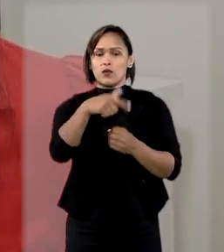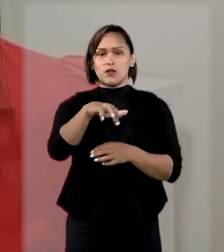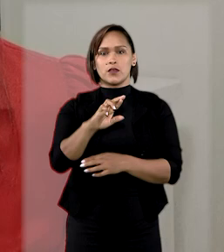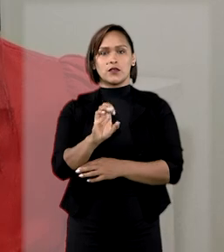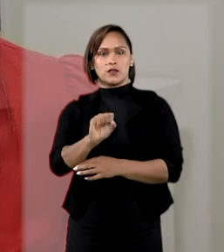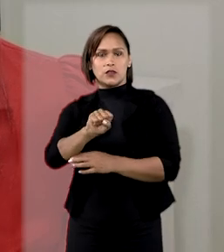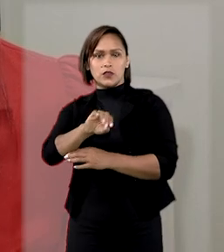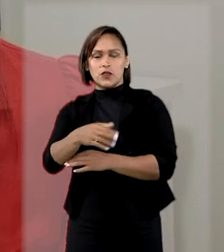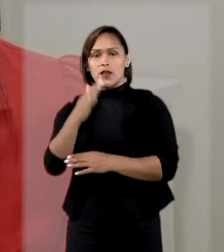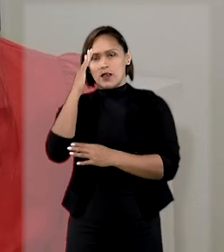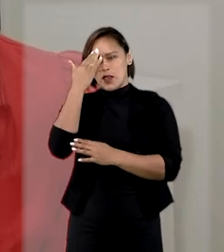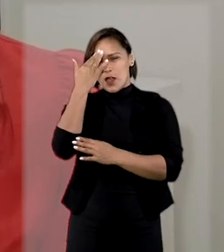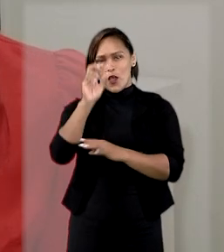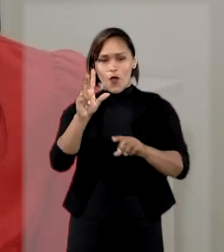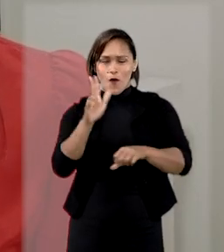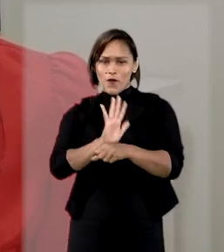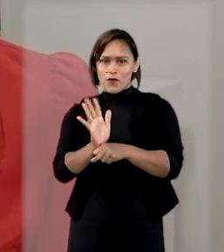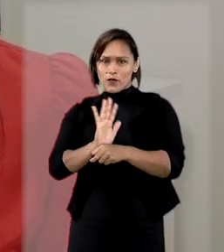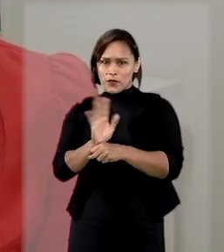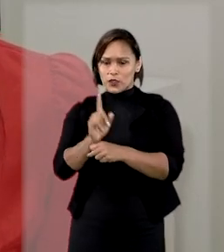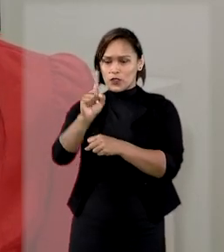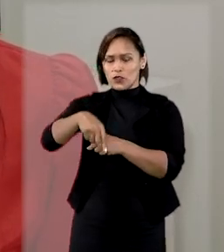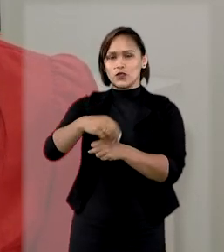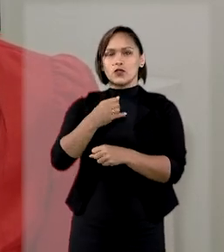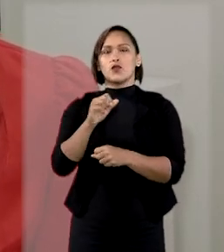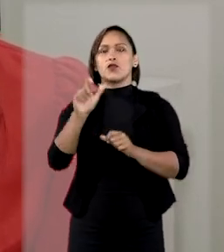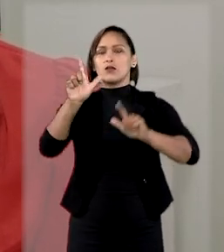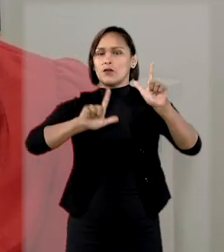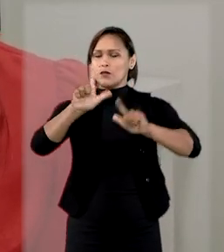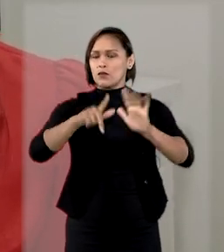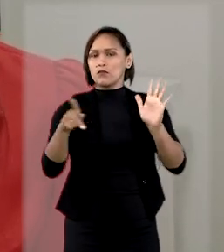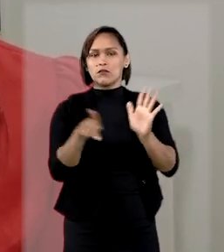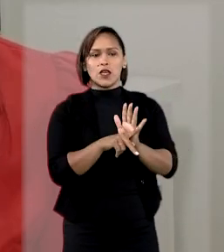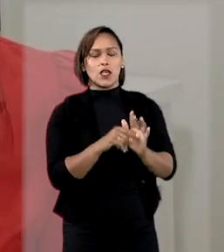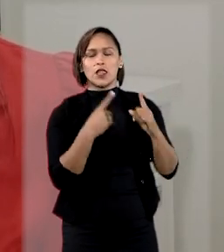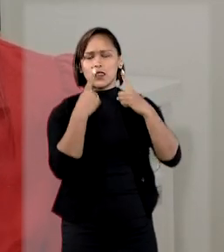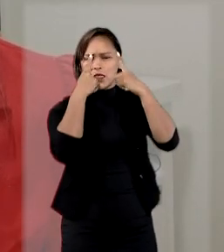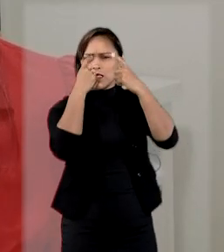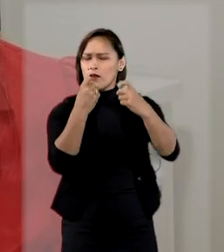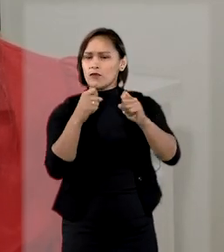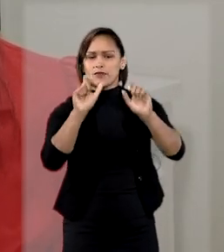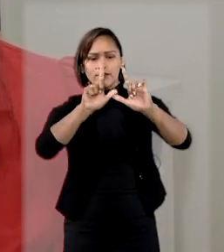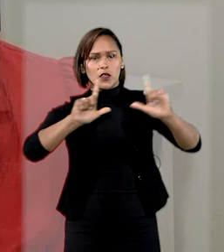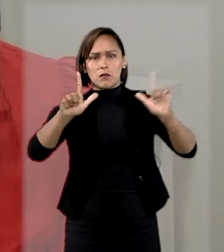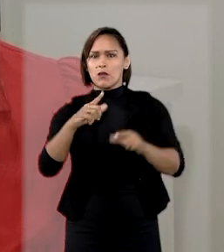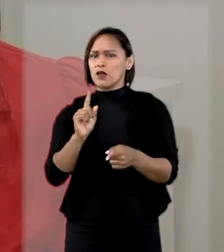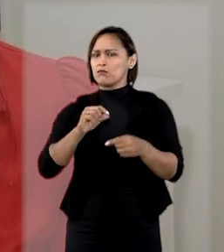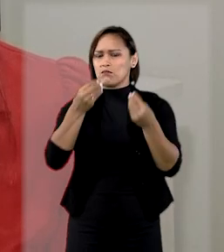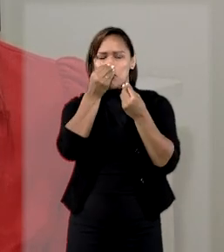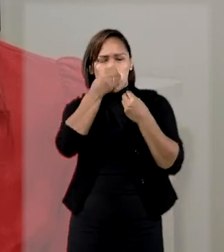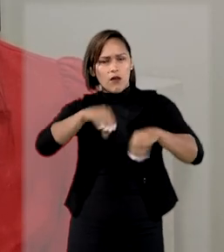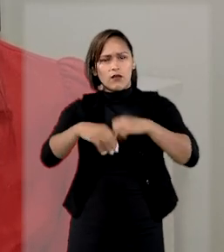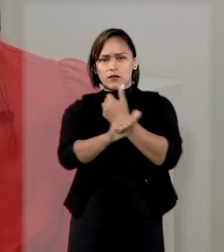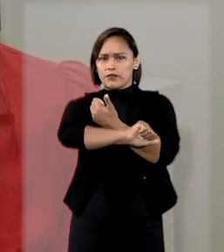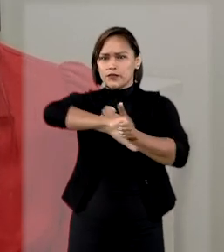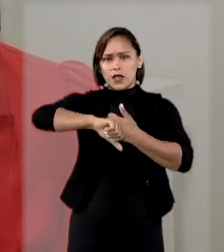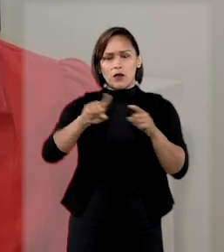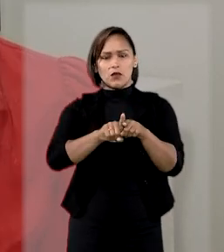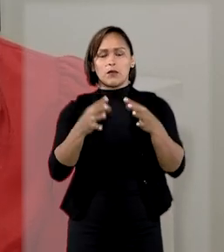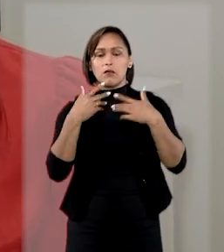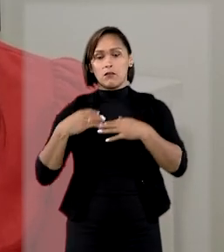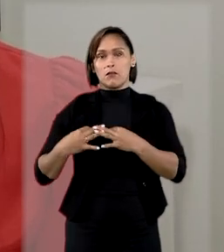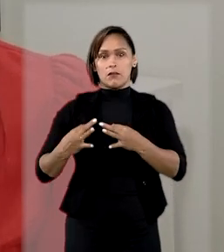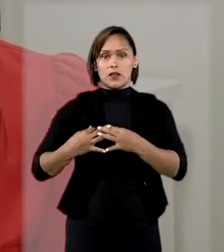turma do STJ entendeu que um vídeo de humor da produtora Porta dos Fundos não violou a imagem nem causou lesão moral